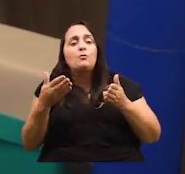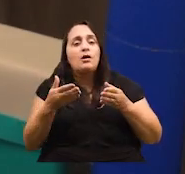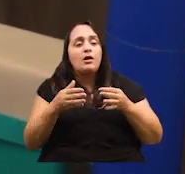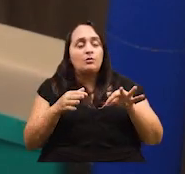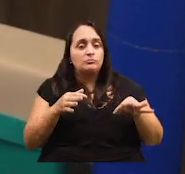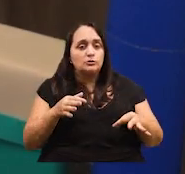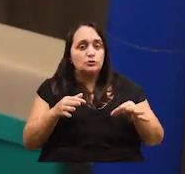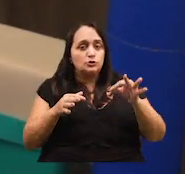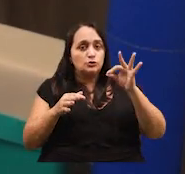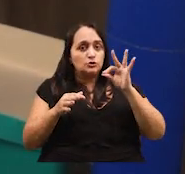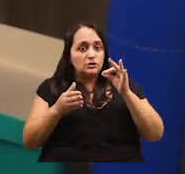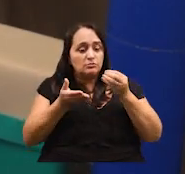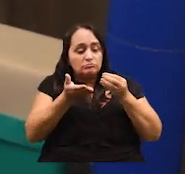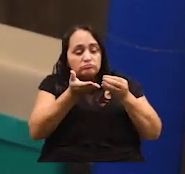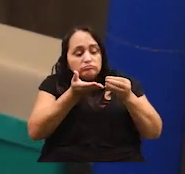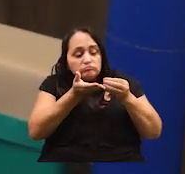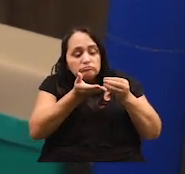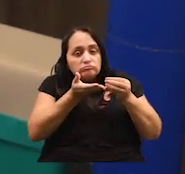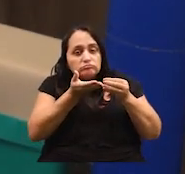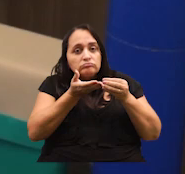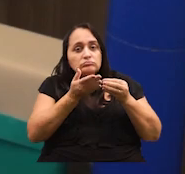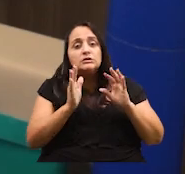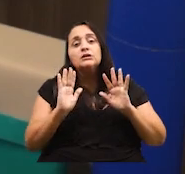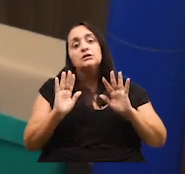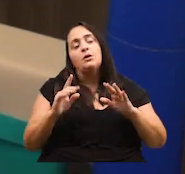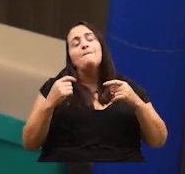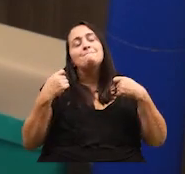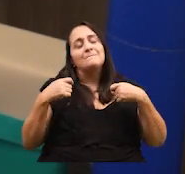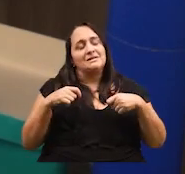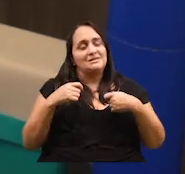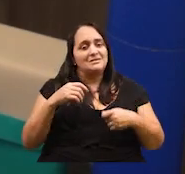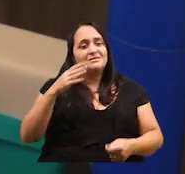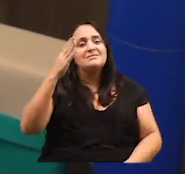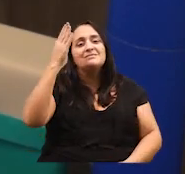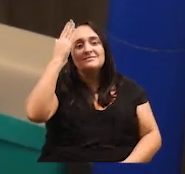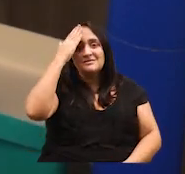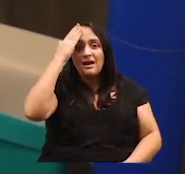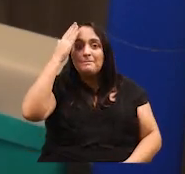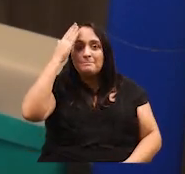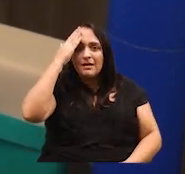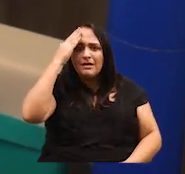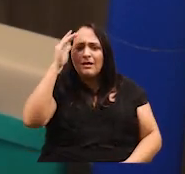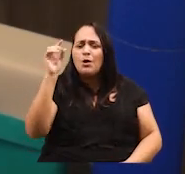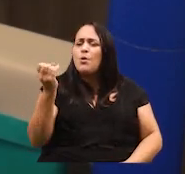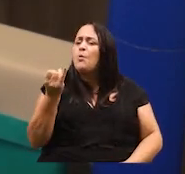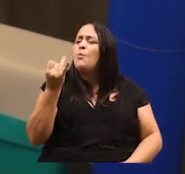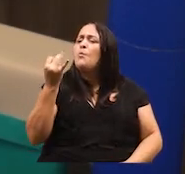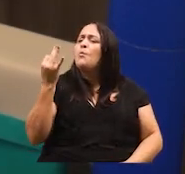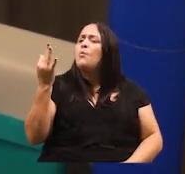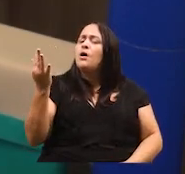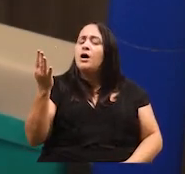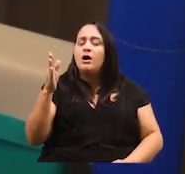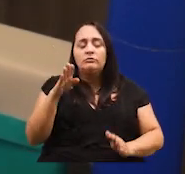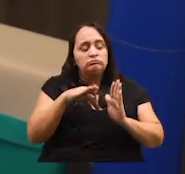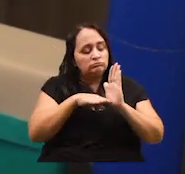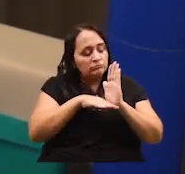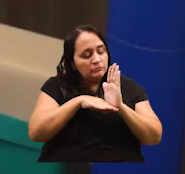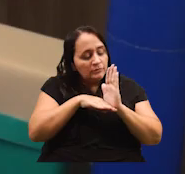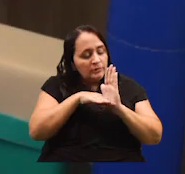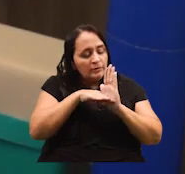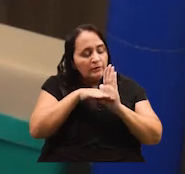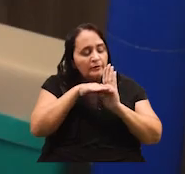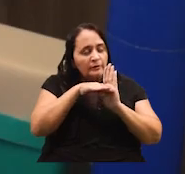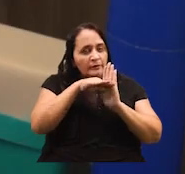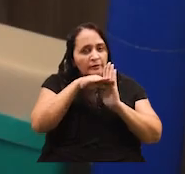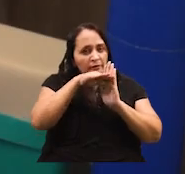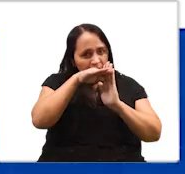escritas e a quantidade e a medida, né? Que no caso que eu usei como padrão de medida xícaras